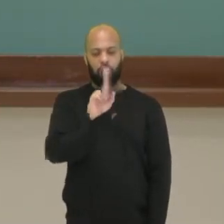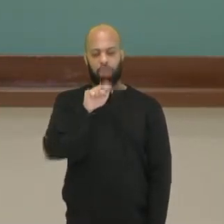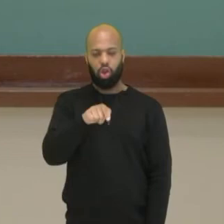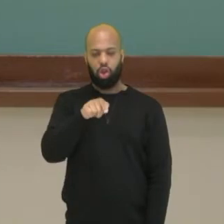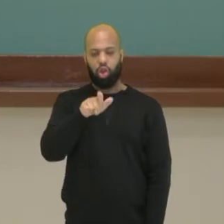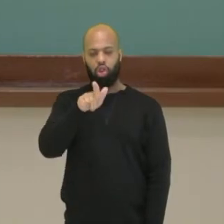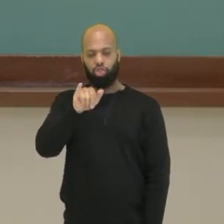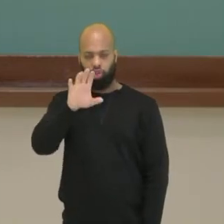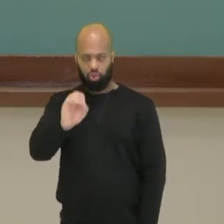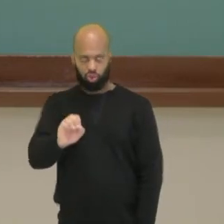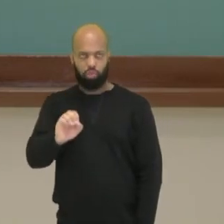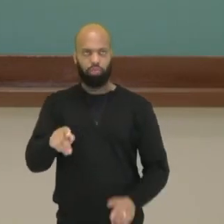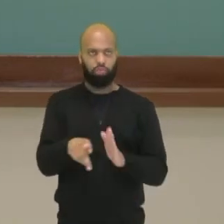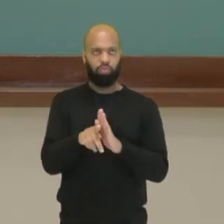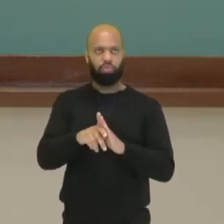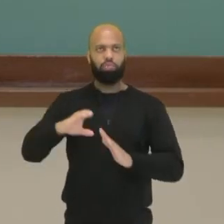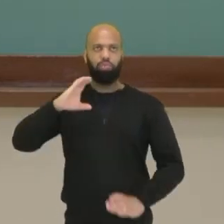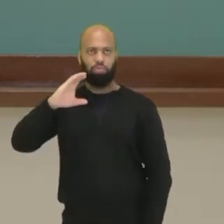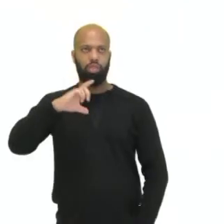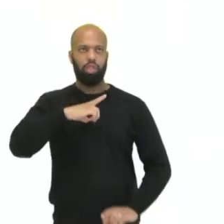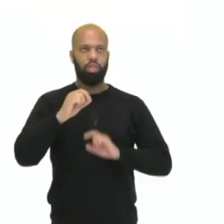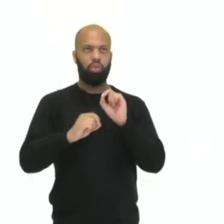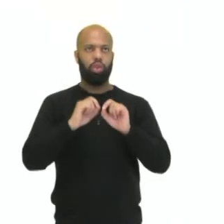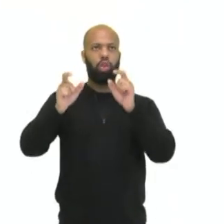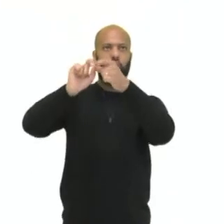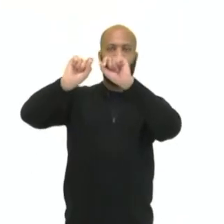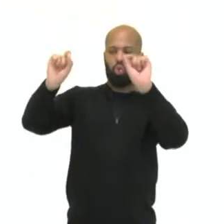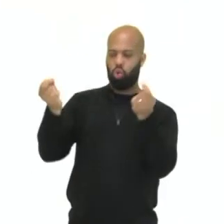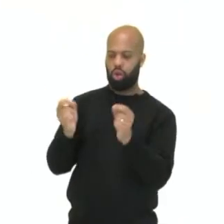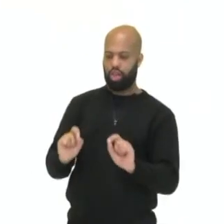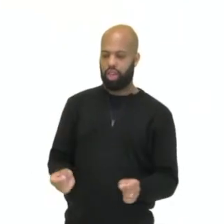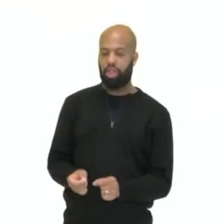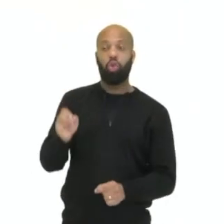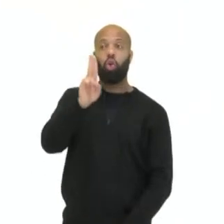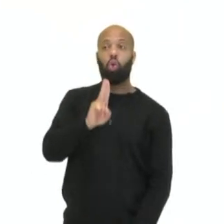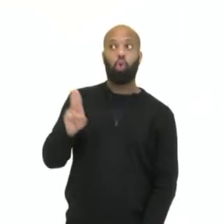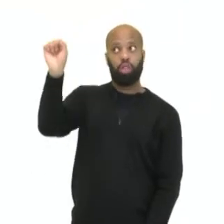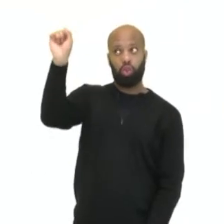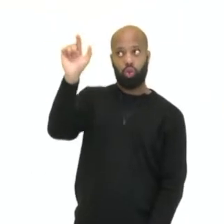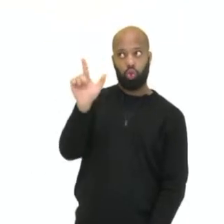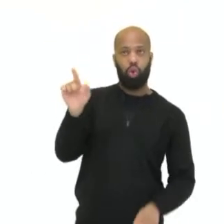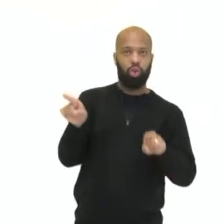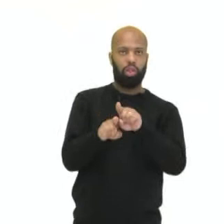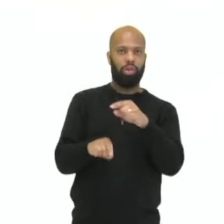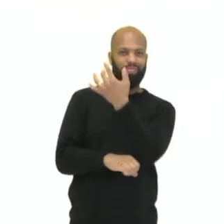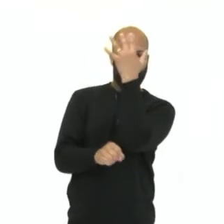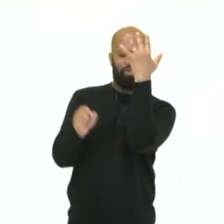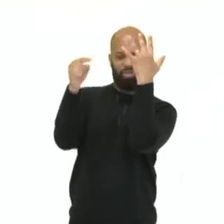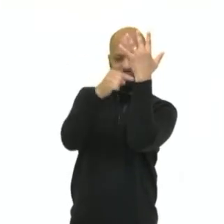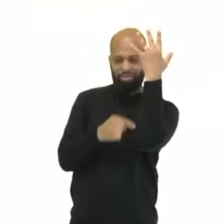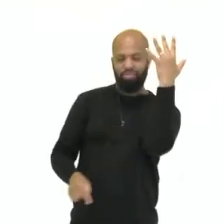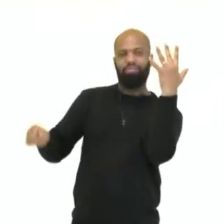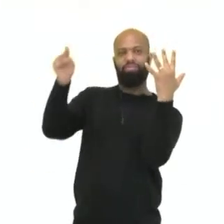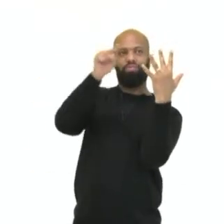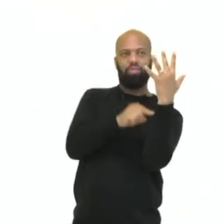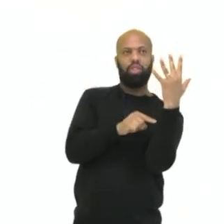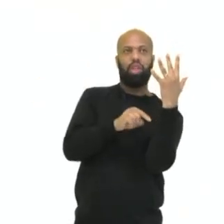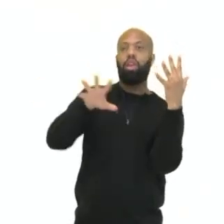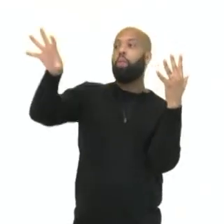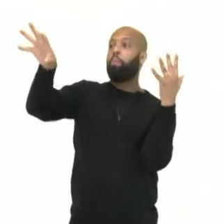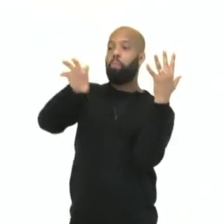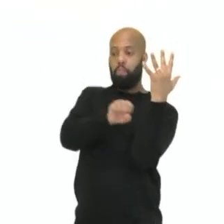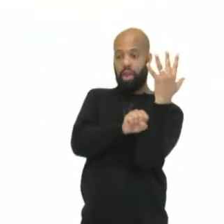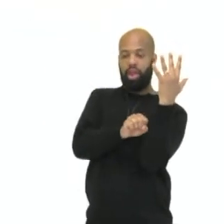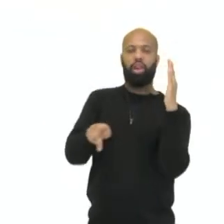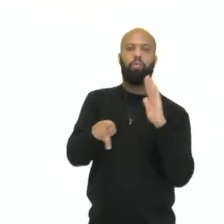né. Os organismos fotossintetizantes são responsáveis por retirar esse gás carbônico da atmosfera. Então, lembrando que na fotossíntese,